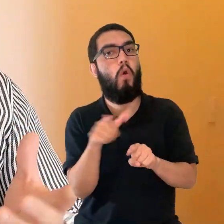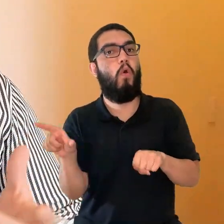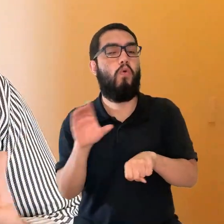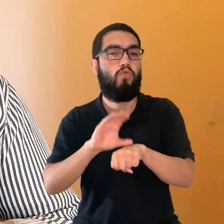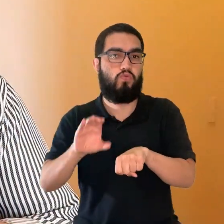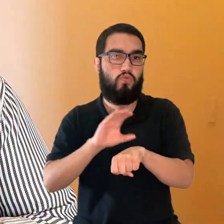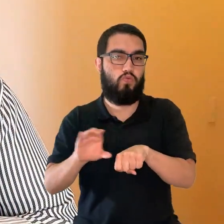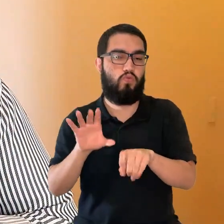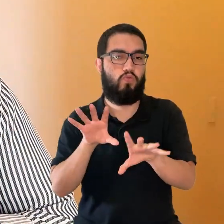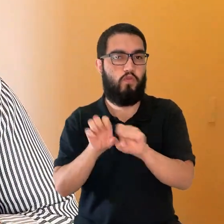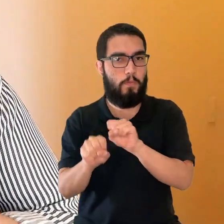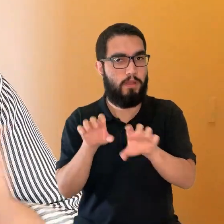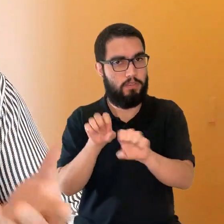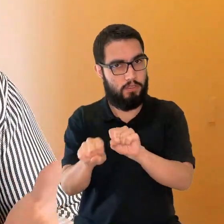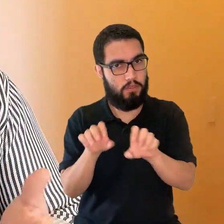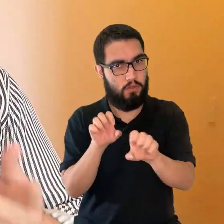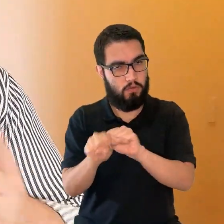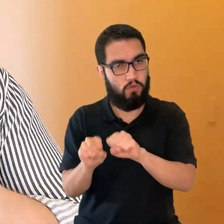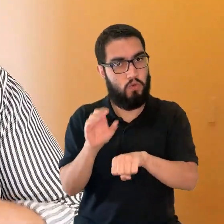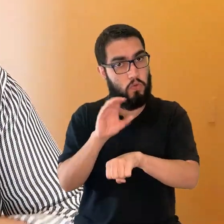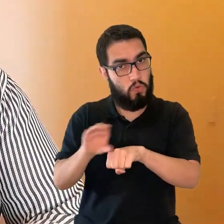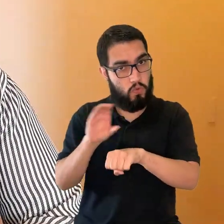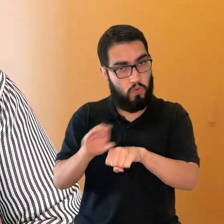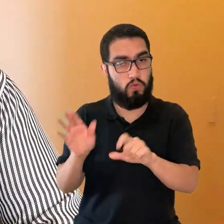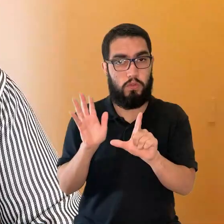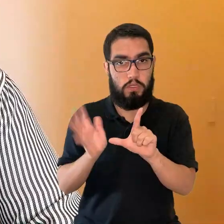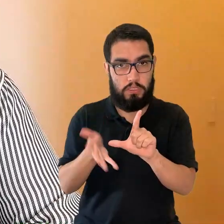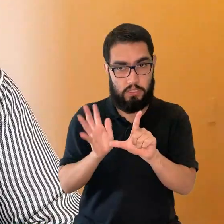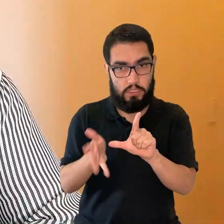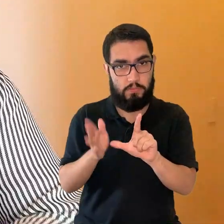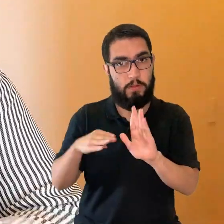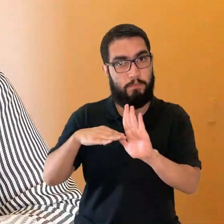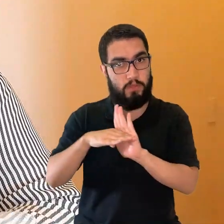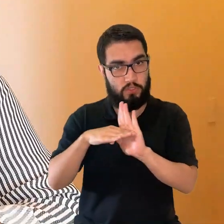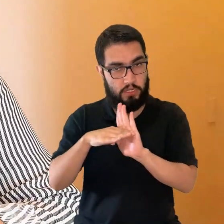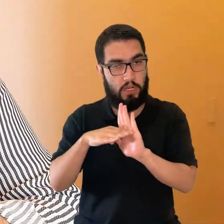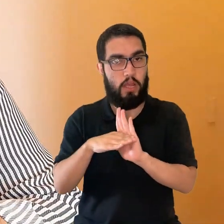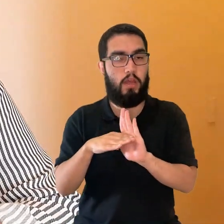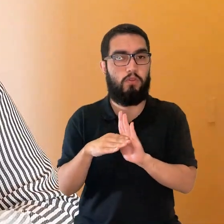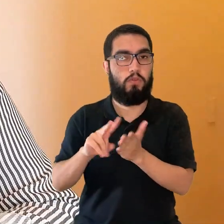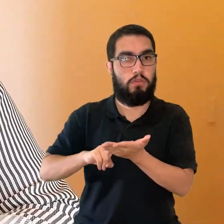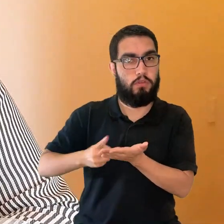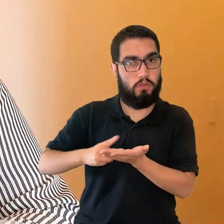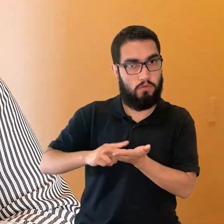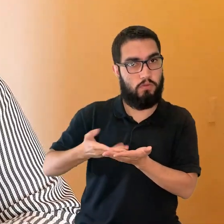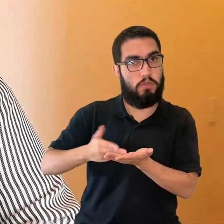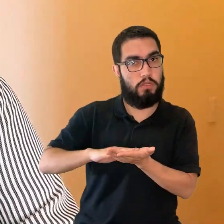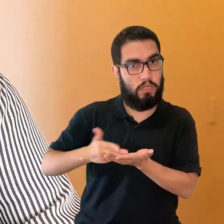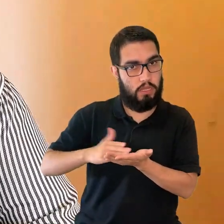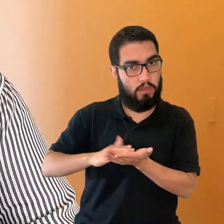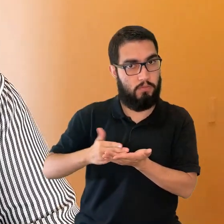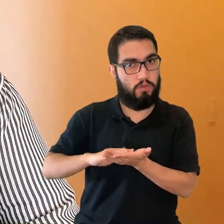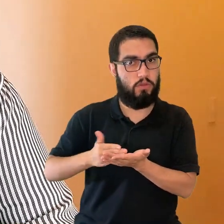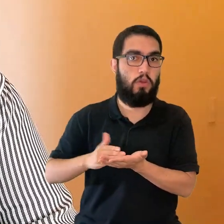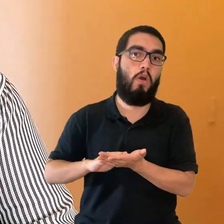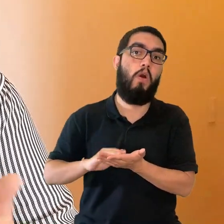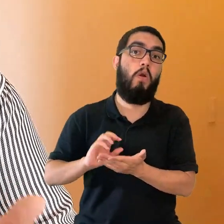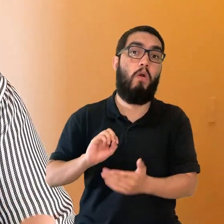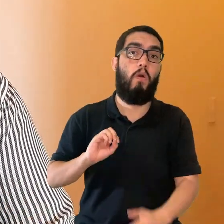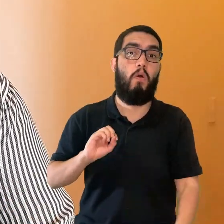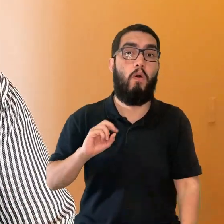outros meios de formação presentes ou nos cursos de letras Libras bacharelado para tradutor e intérprete de Libras ou